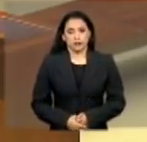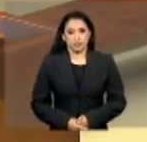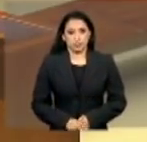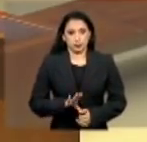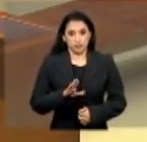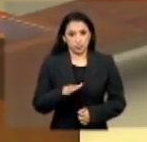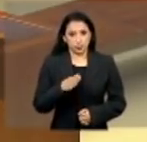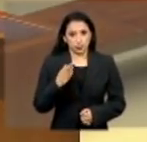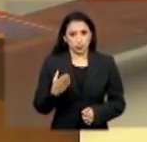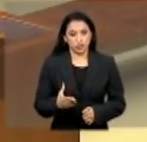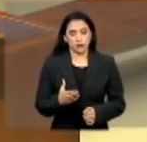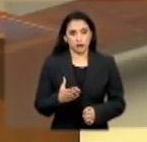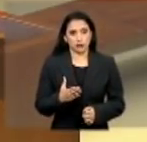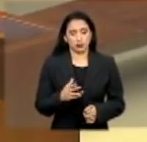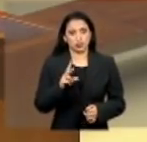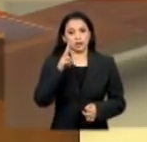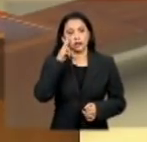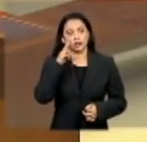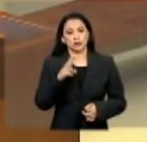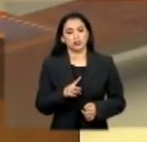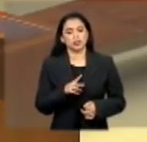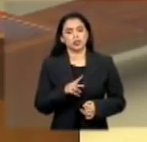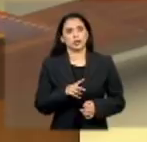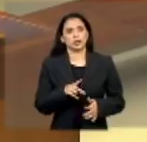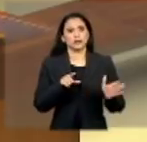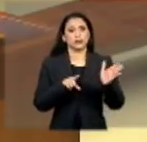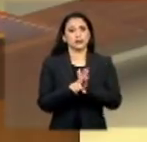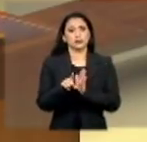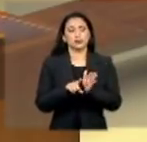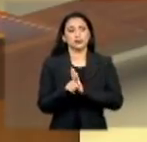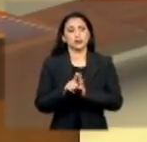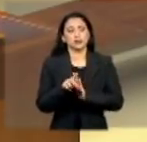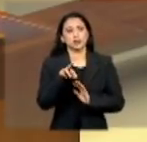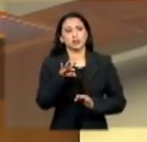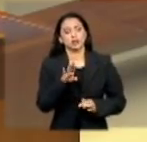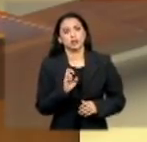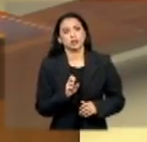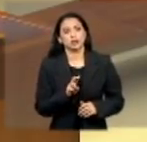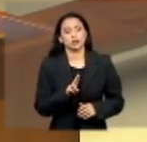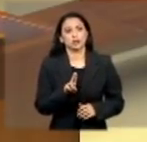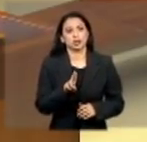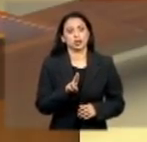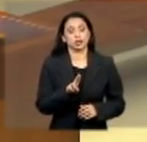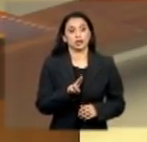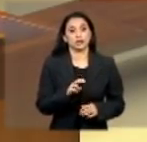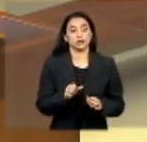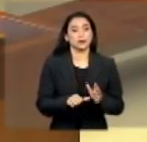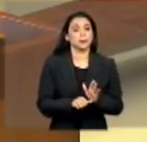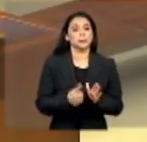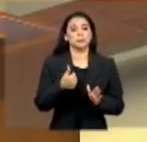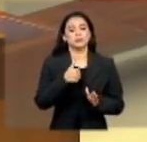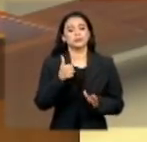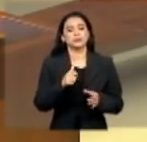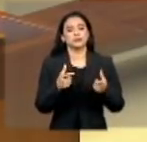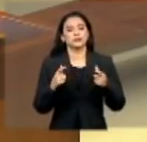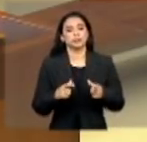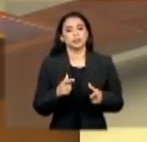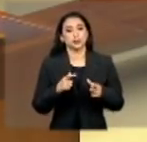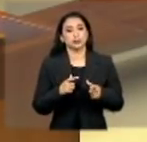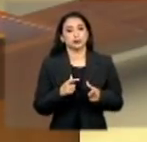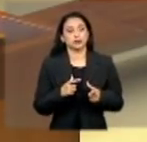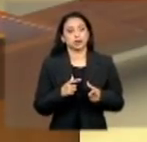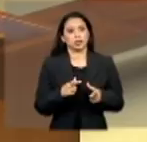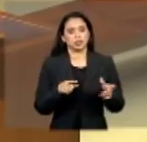designou interrogatório dos réus colocou em primeiro lugar para serem inquiridas